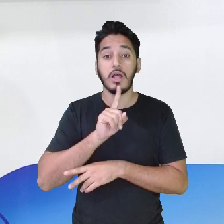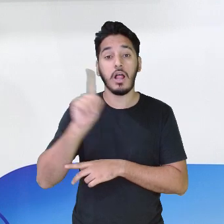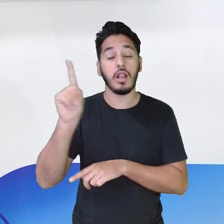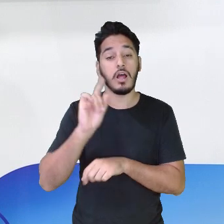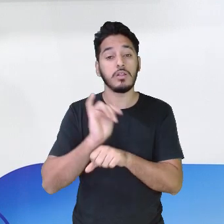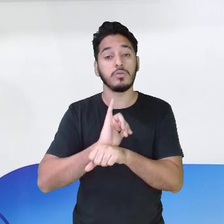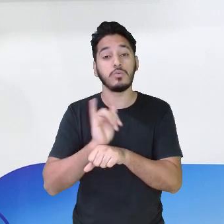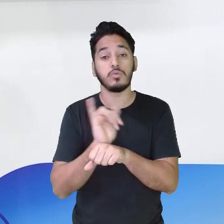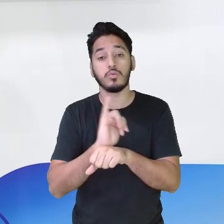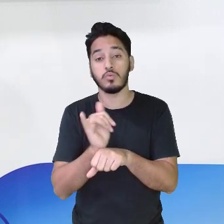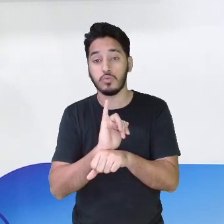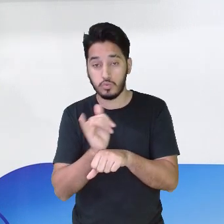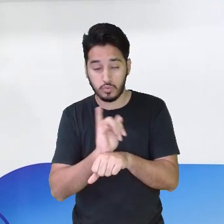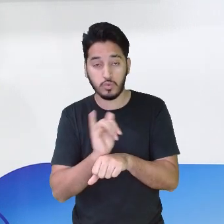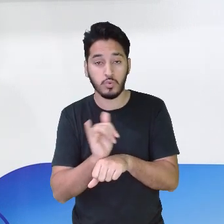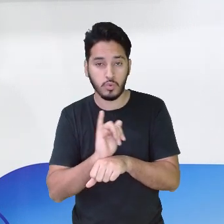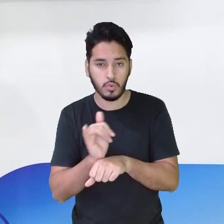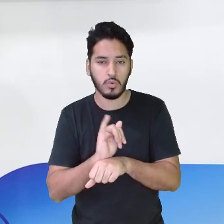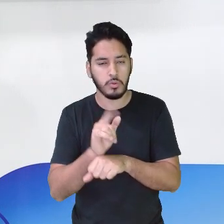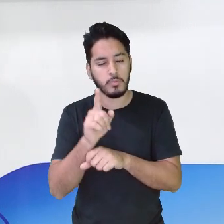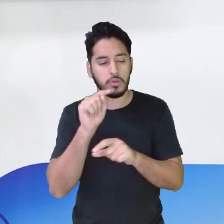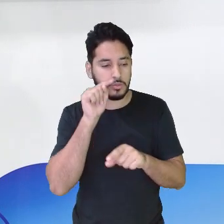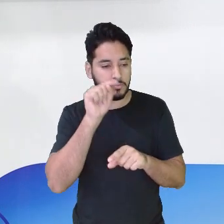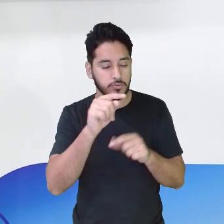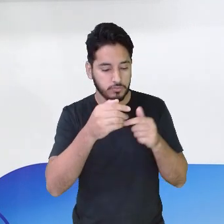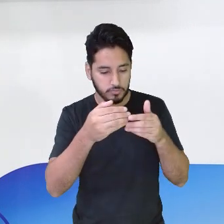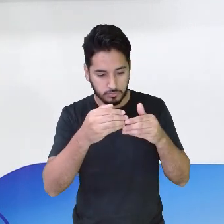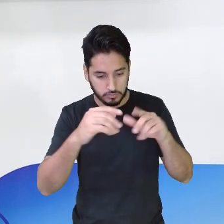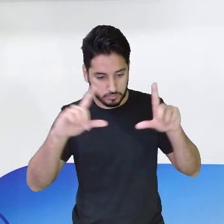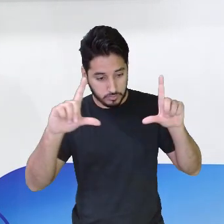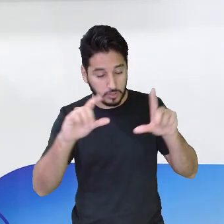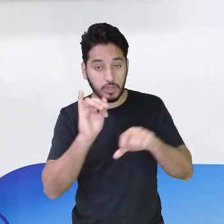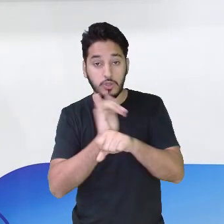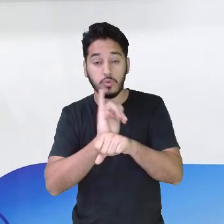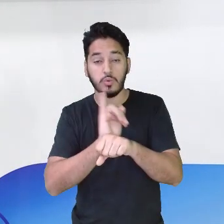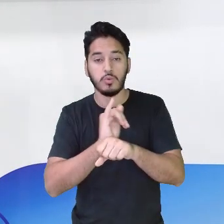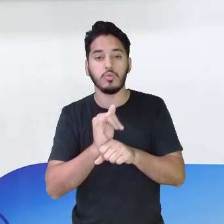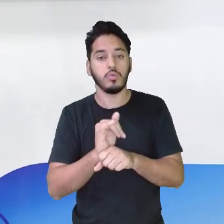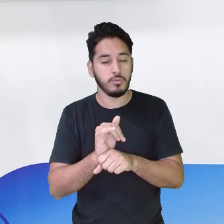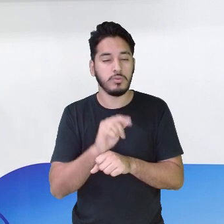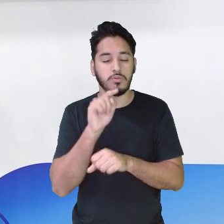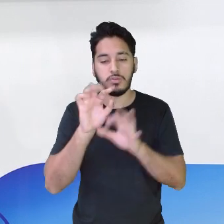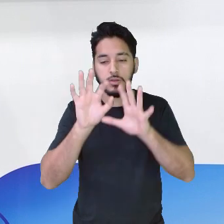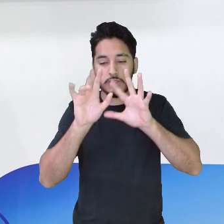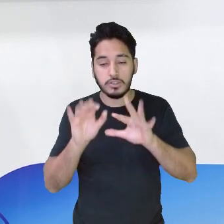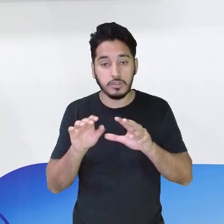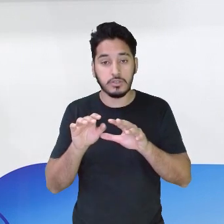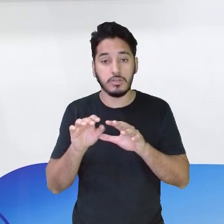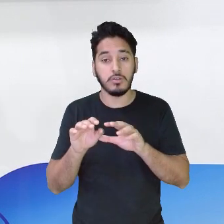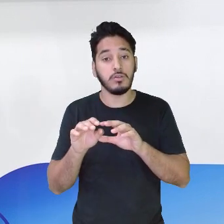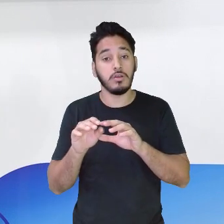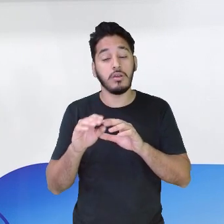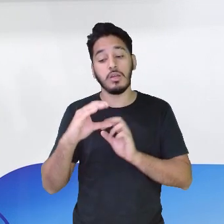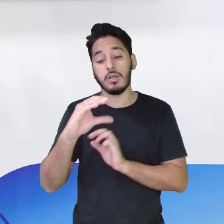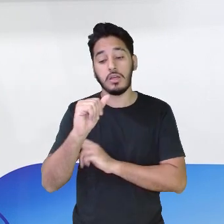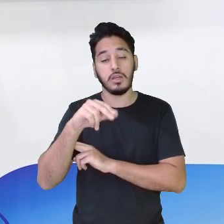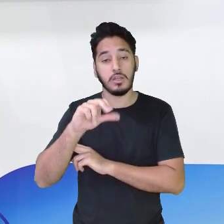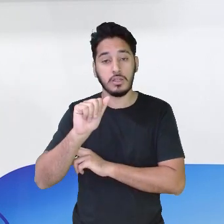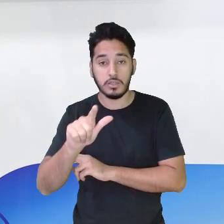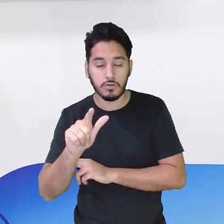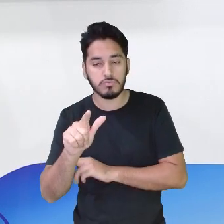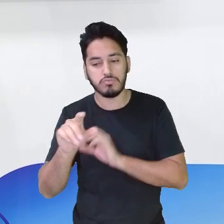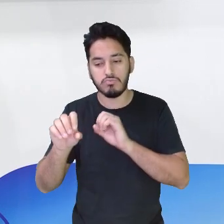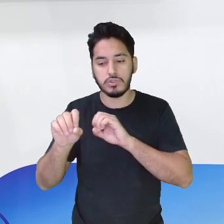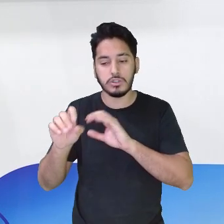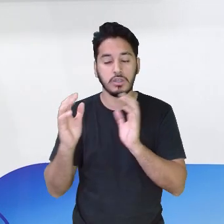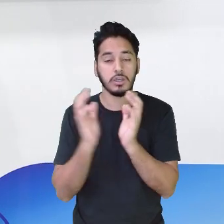ser, pode ser acessada lá no canal do YouTube, canal Educa Recife. Lá você pode assistir